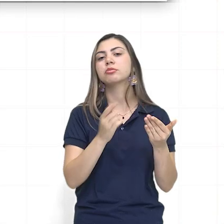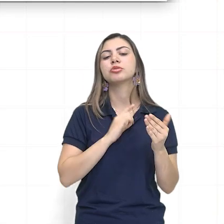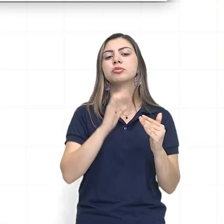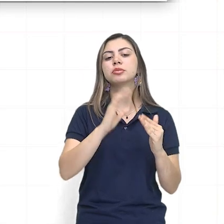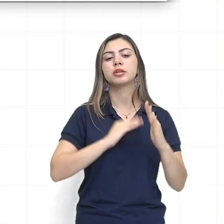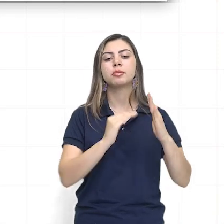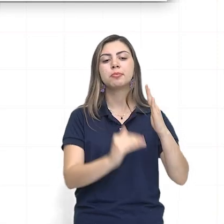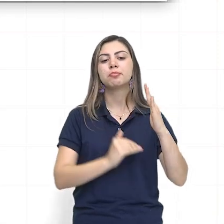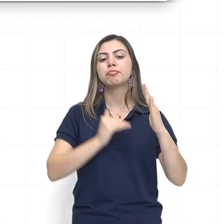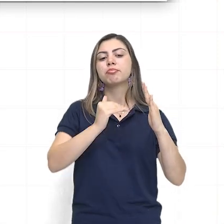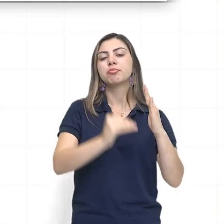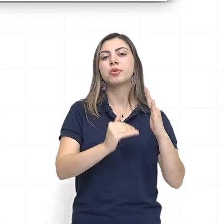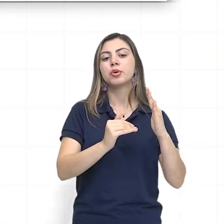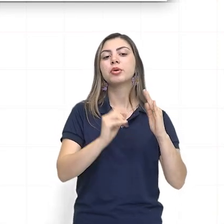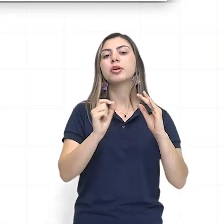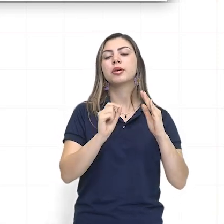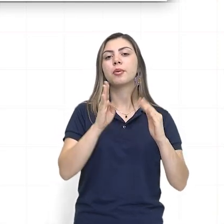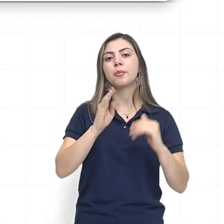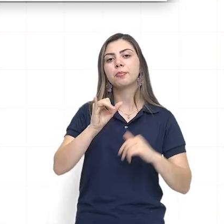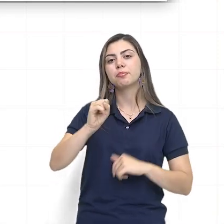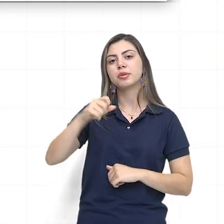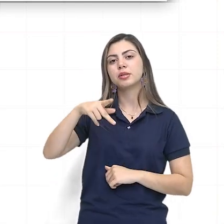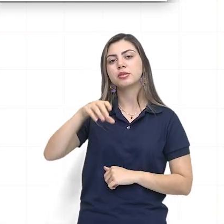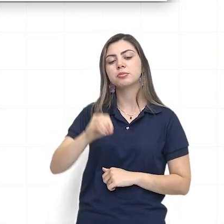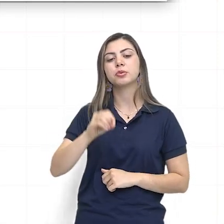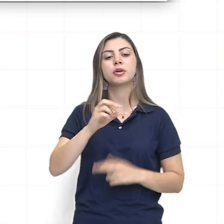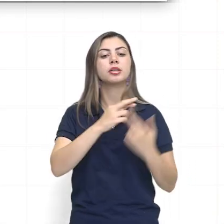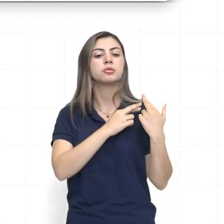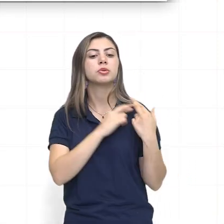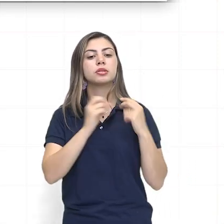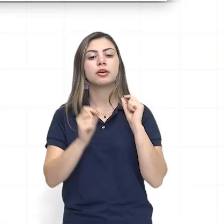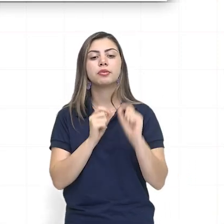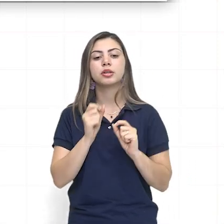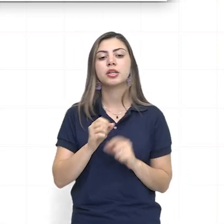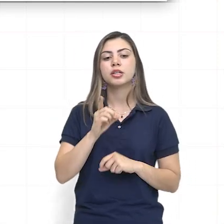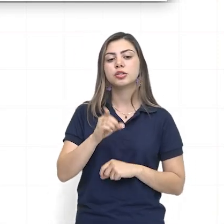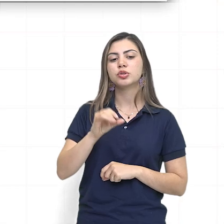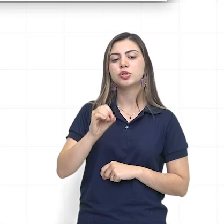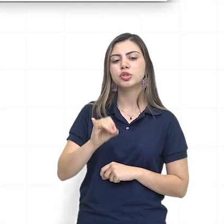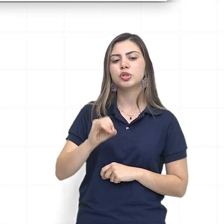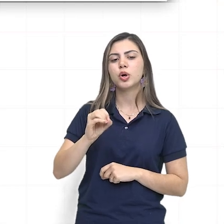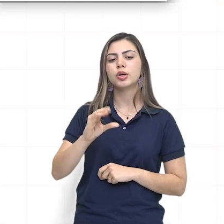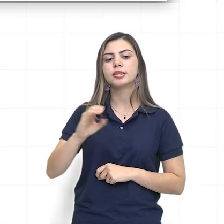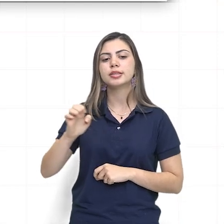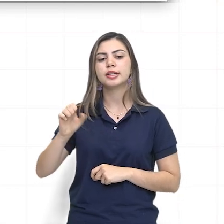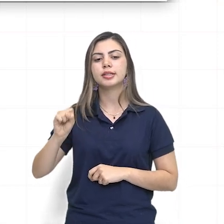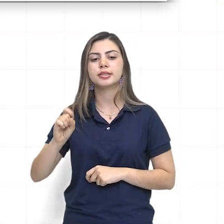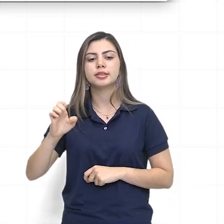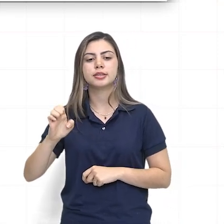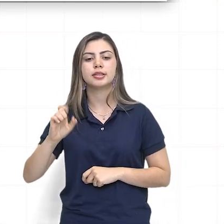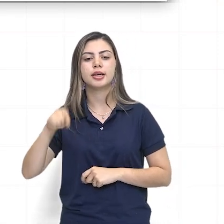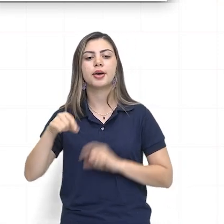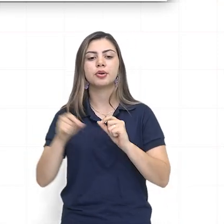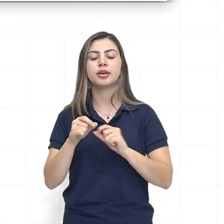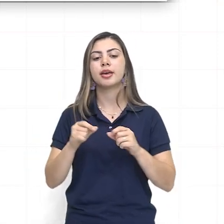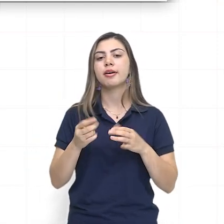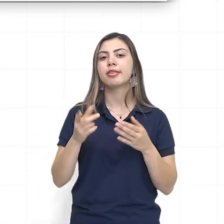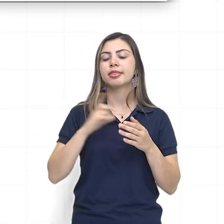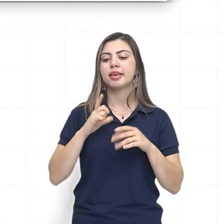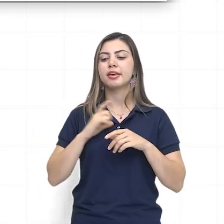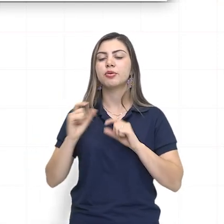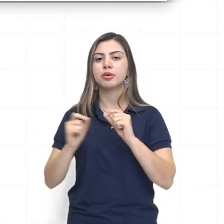quem? O bispo. E o bispo, ele era responsável pela diocese, que é, então, aí um agrupamento de